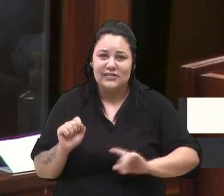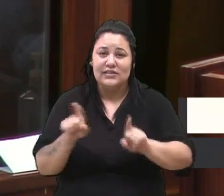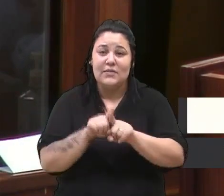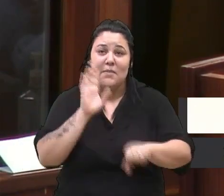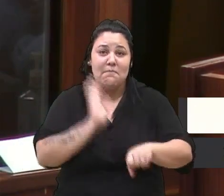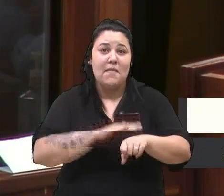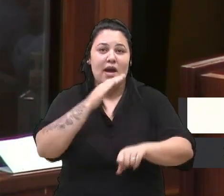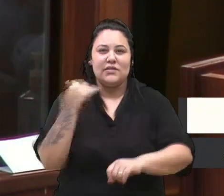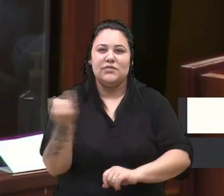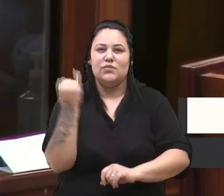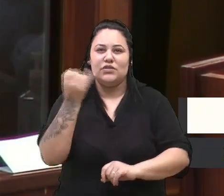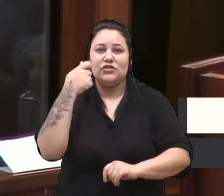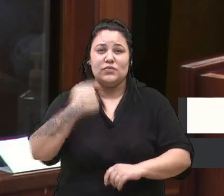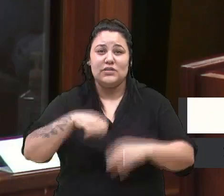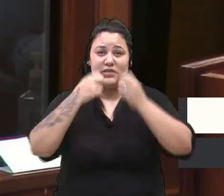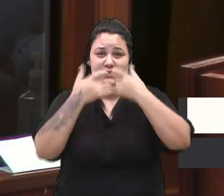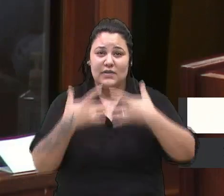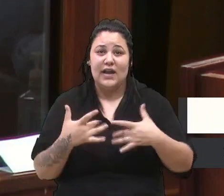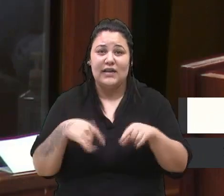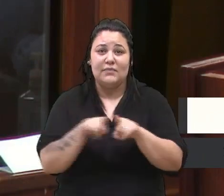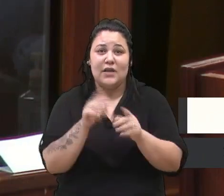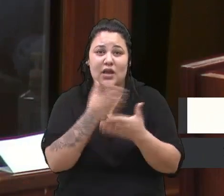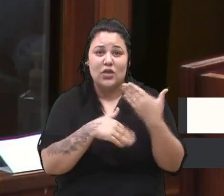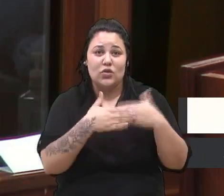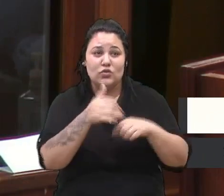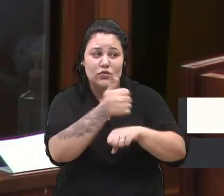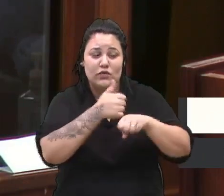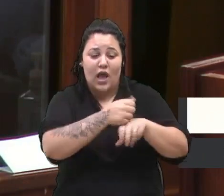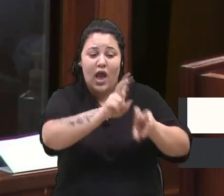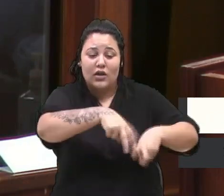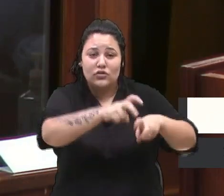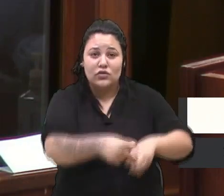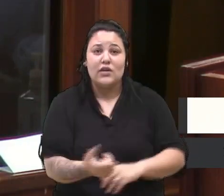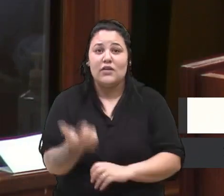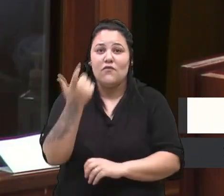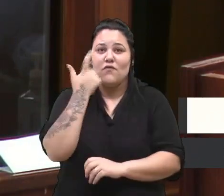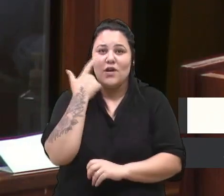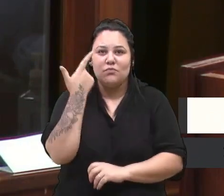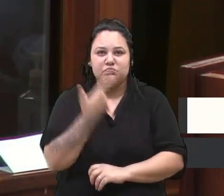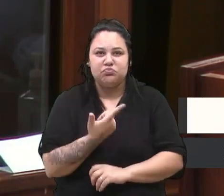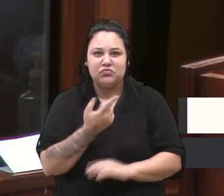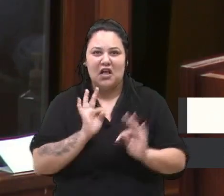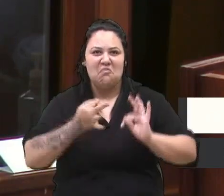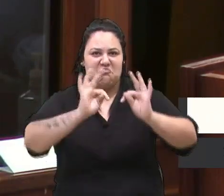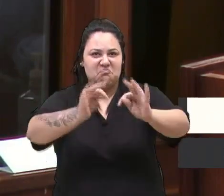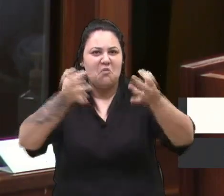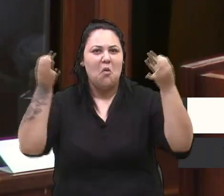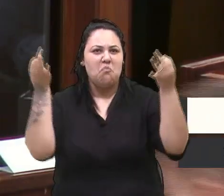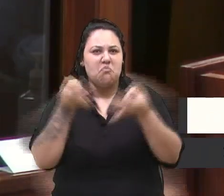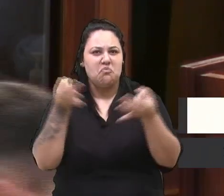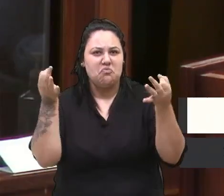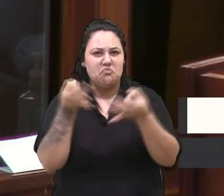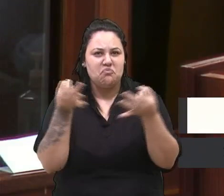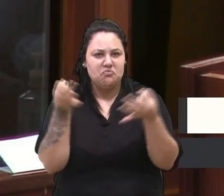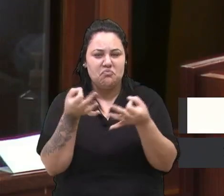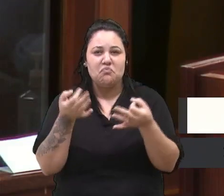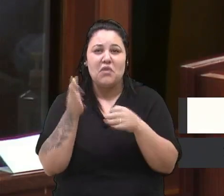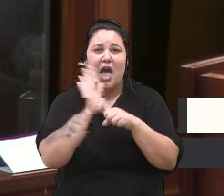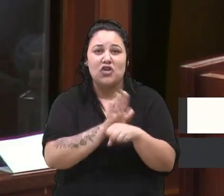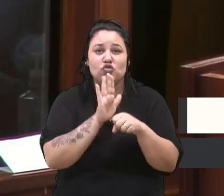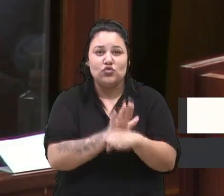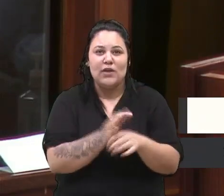preciso salientar aqui a todos os agricultores que estão vendo essa maravilha tecnológica, que vem para salvar nossas